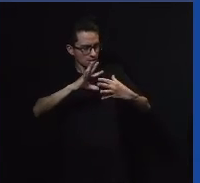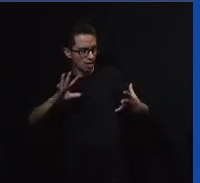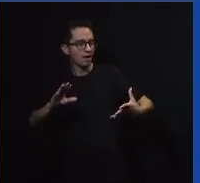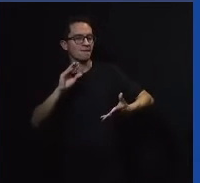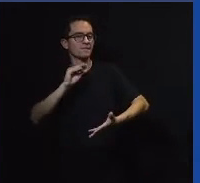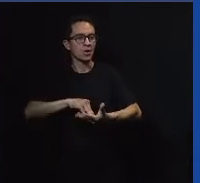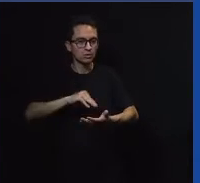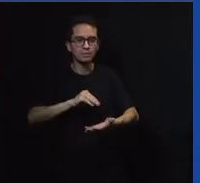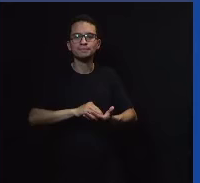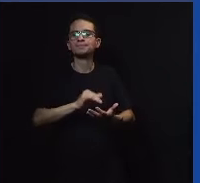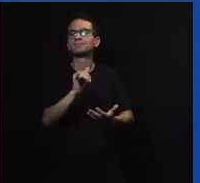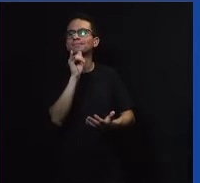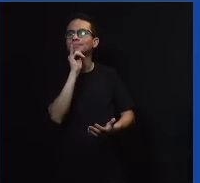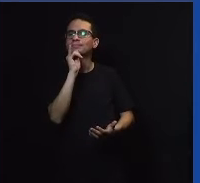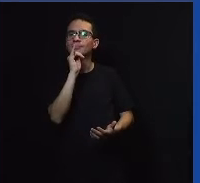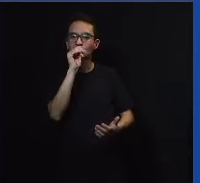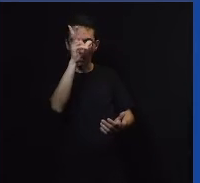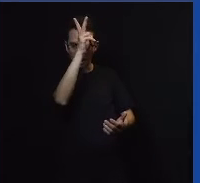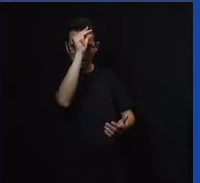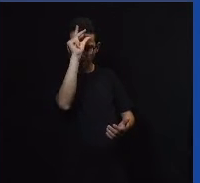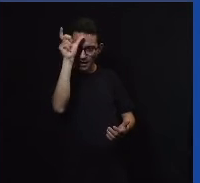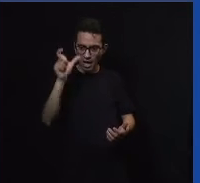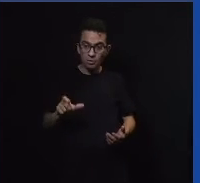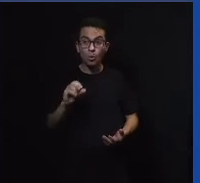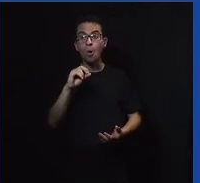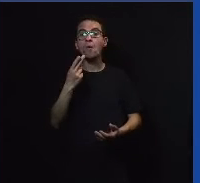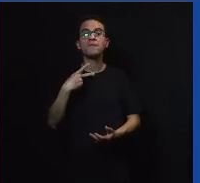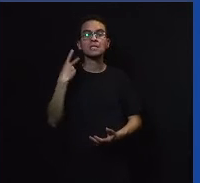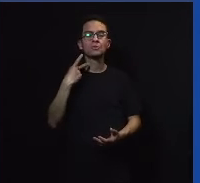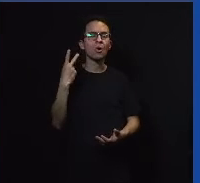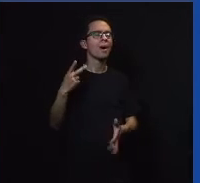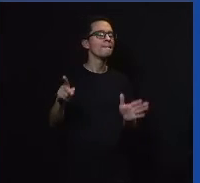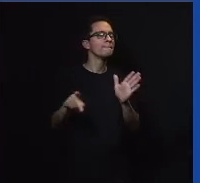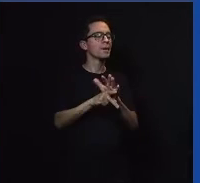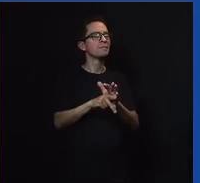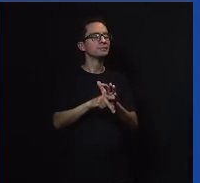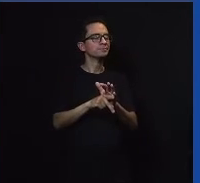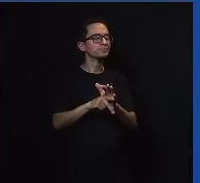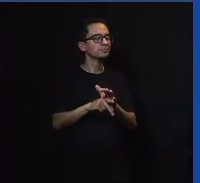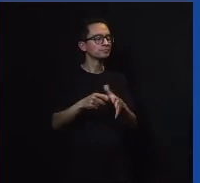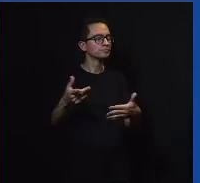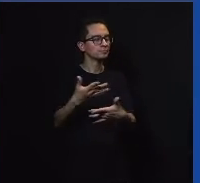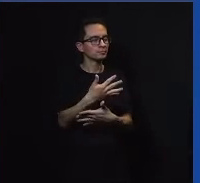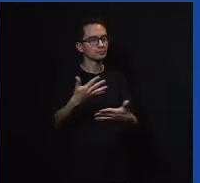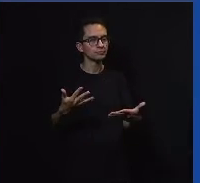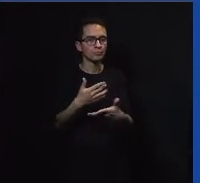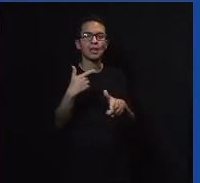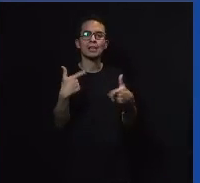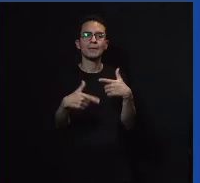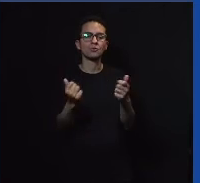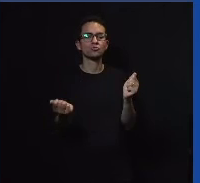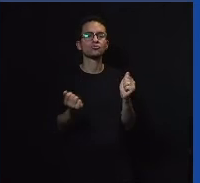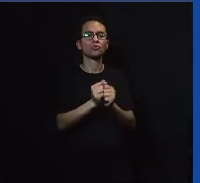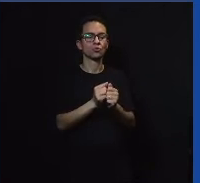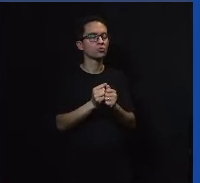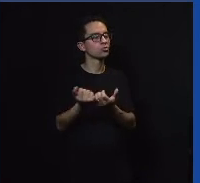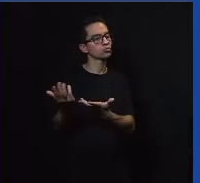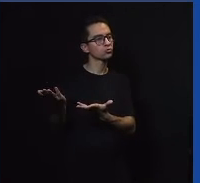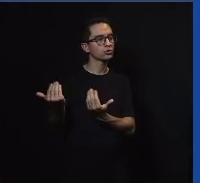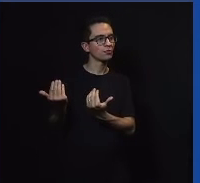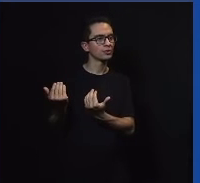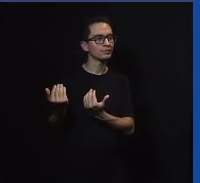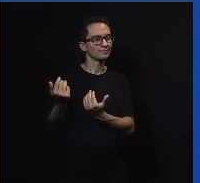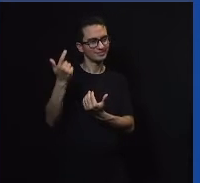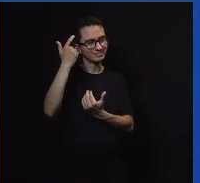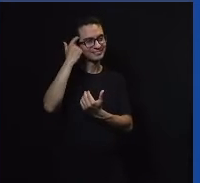de um prefeito ou de um vereador dessa cidade. E outra coisa, eu acho que trabalhando com o público mais jovem, né, que eu acho